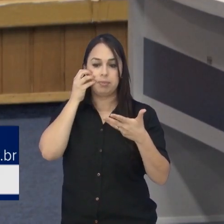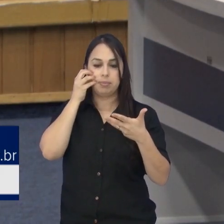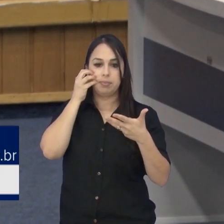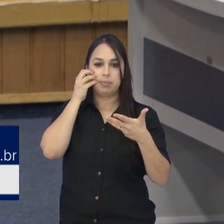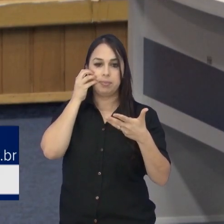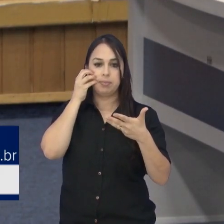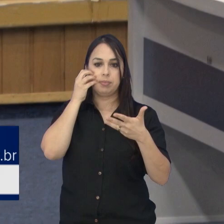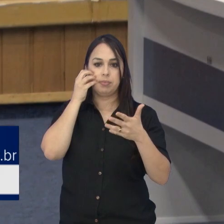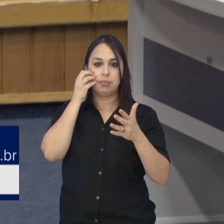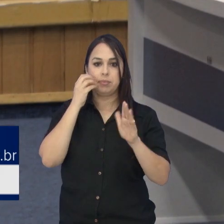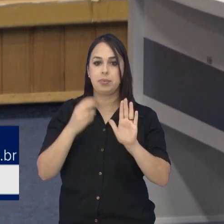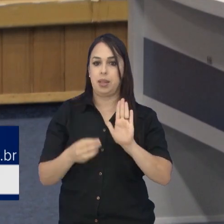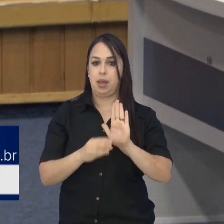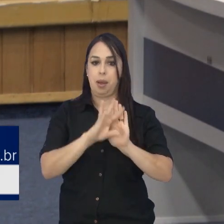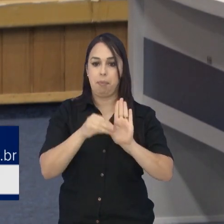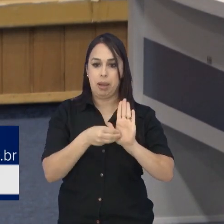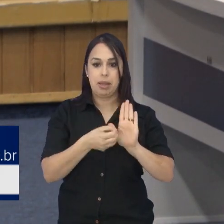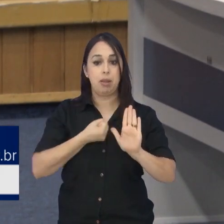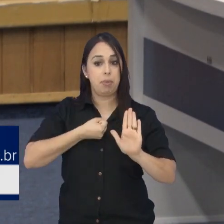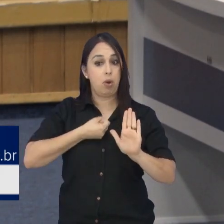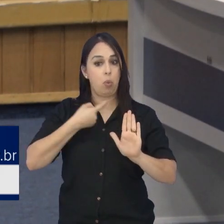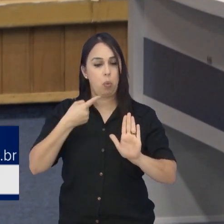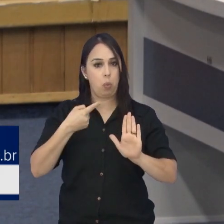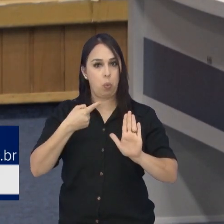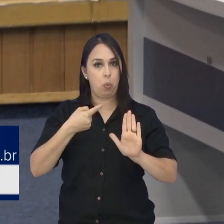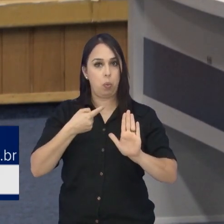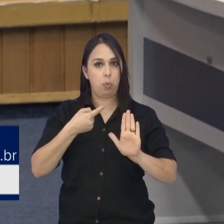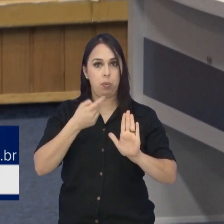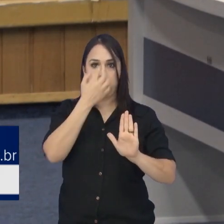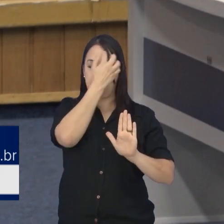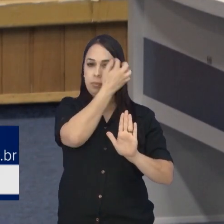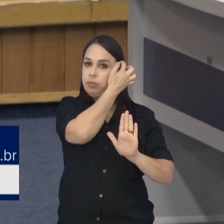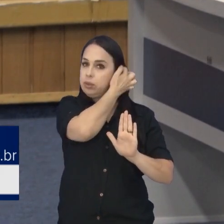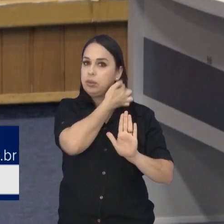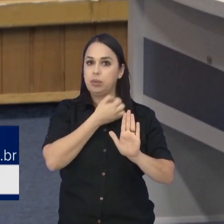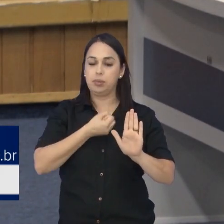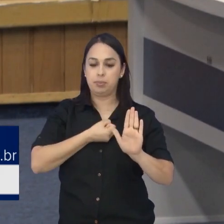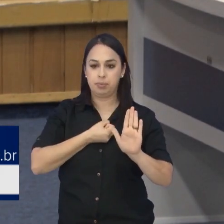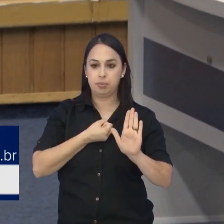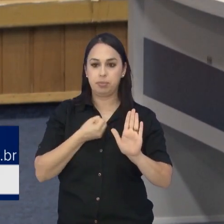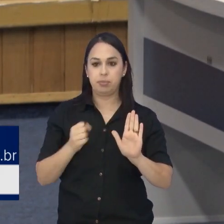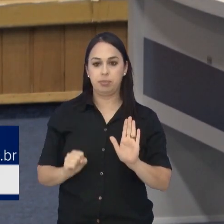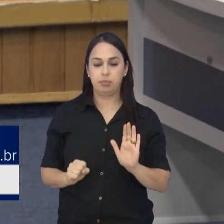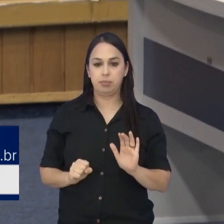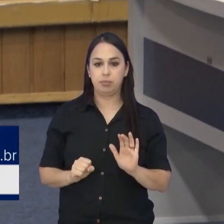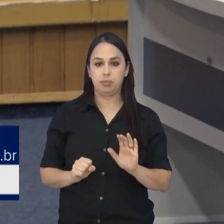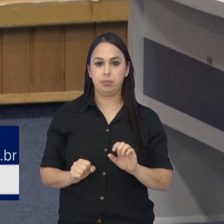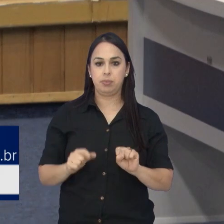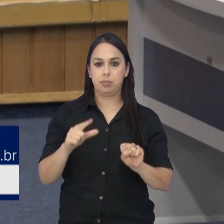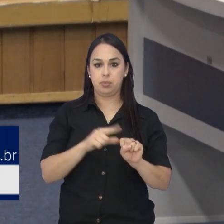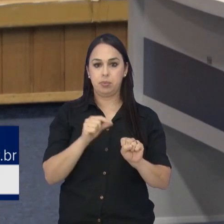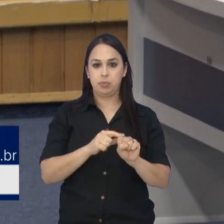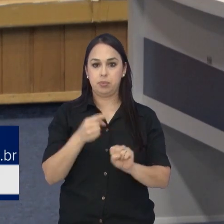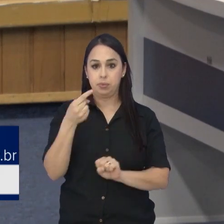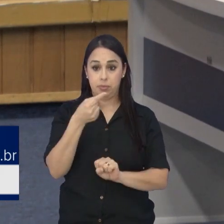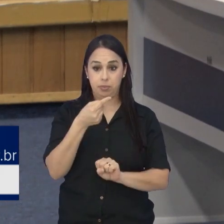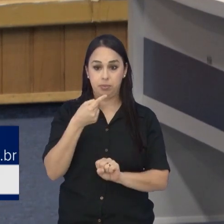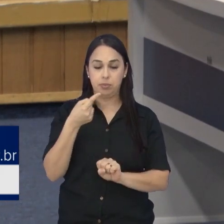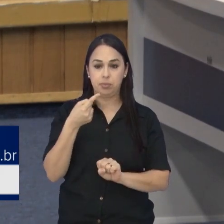A emenda 1, eu acho que a emenda 1 não está numerado aqui, o artigo 1º